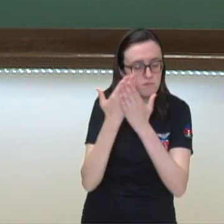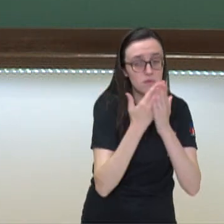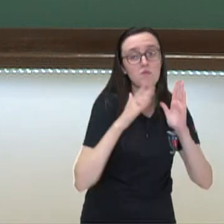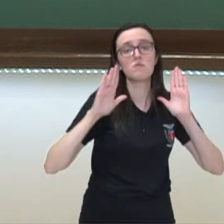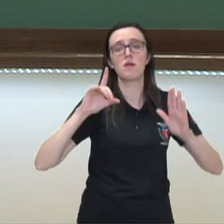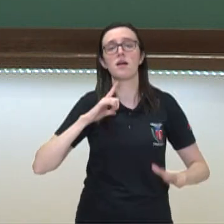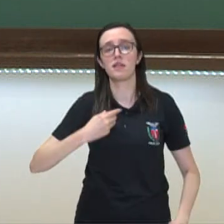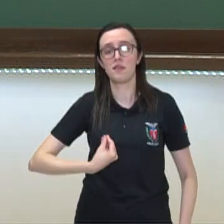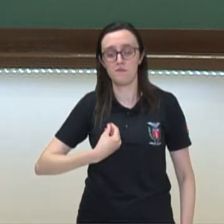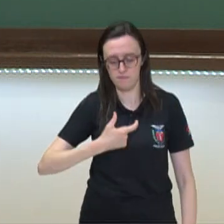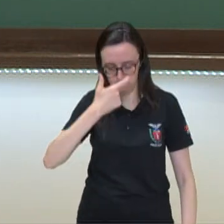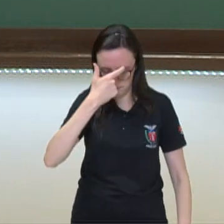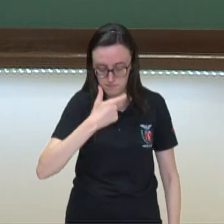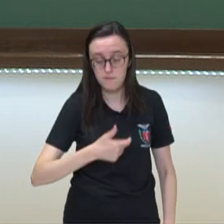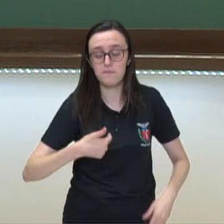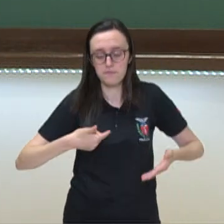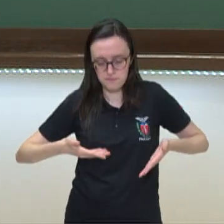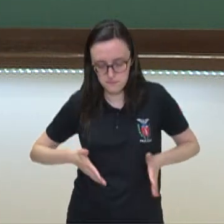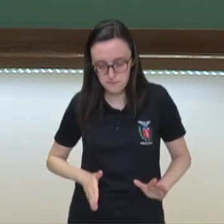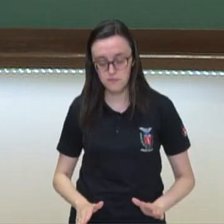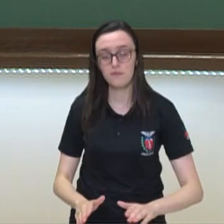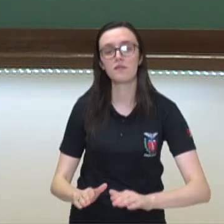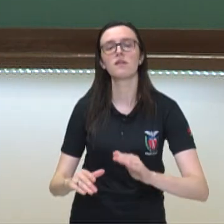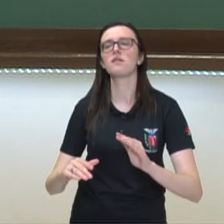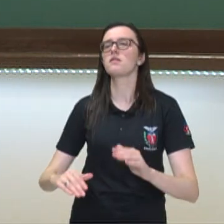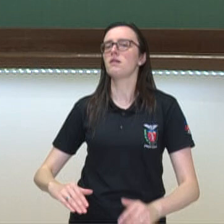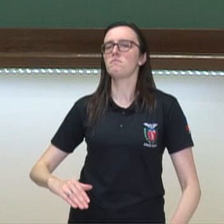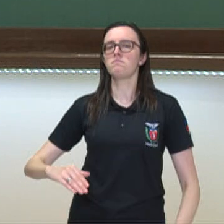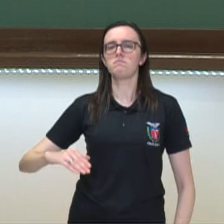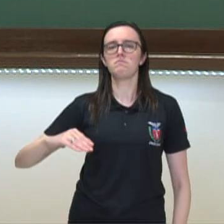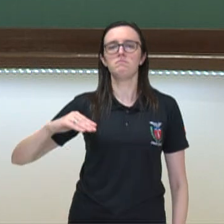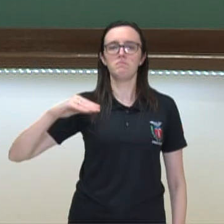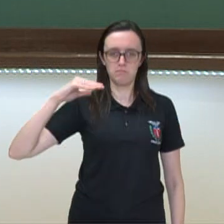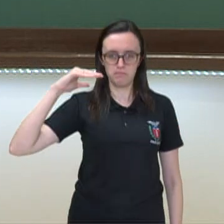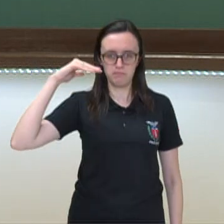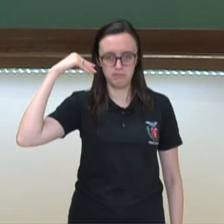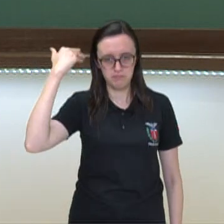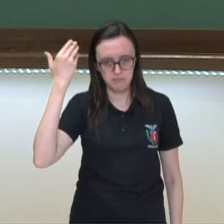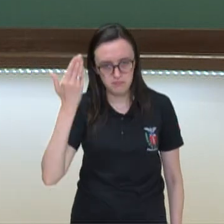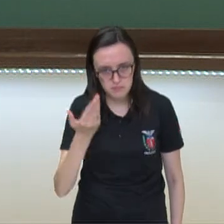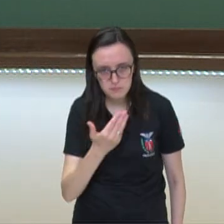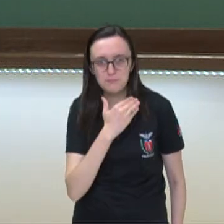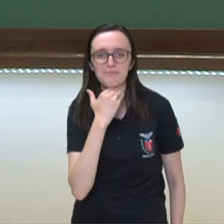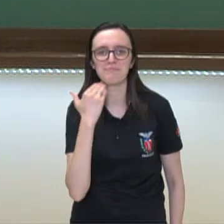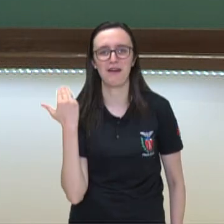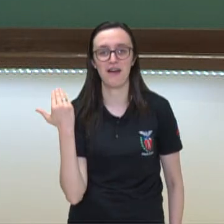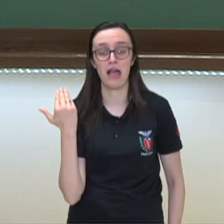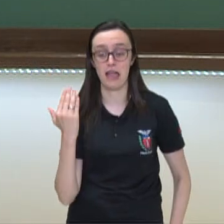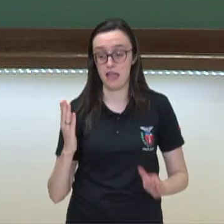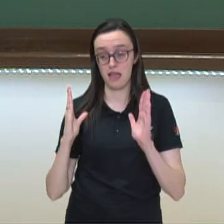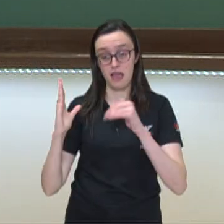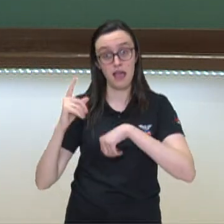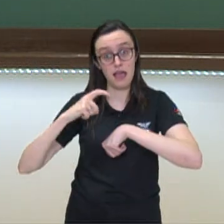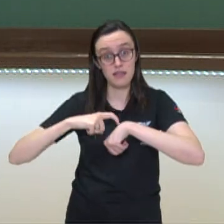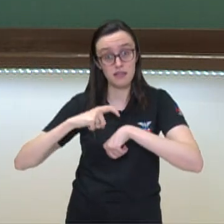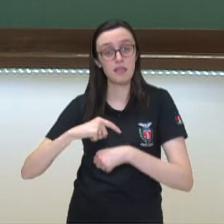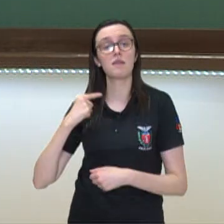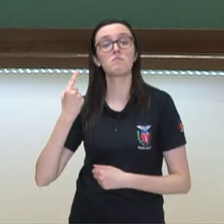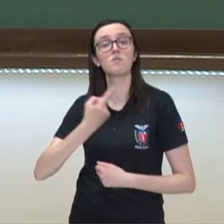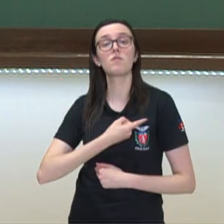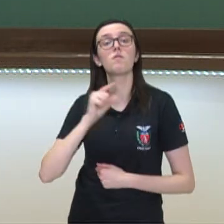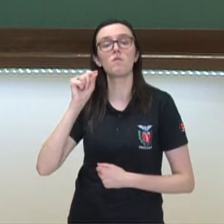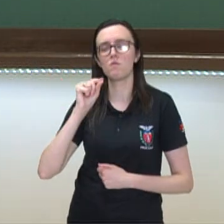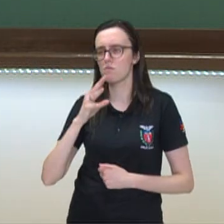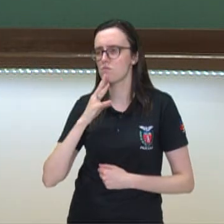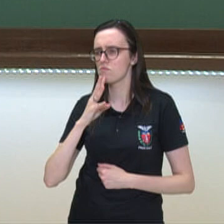vida de cada um, quando você nasce até o dia que você morre. Então, o tempo é uma forma como contamos a passagem